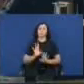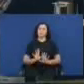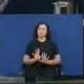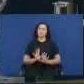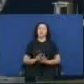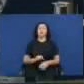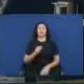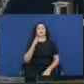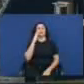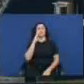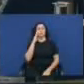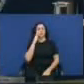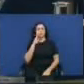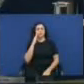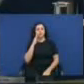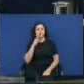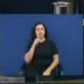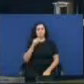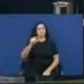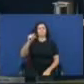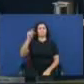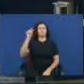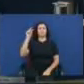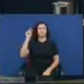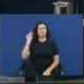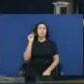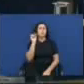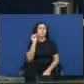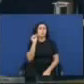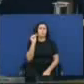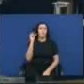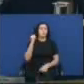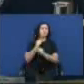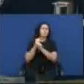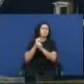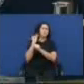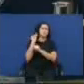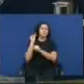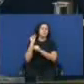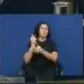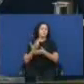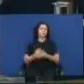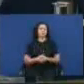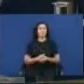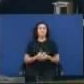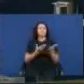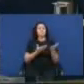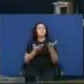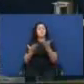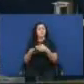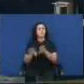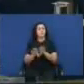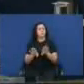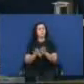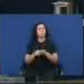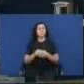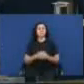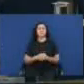vice-presidente. Ah, bom. Já foi há muitos, quer dizer, há poucos anos atrás. Seja bem-vindo. Acompanhado do